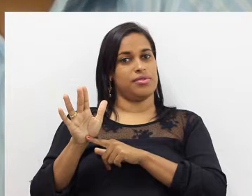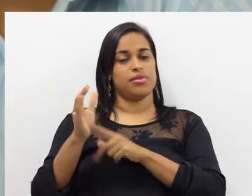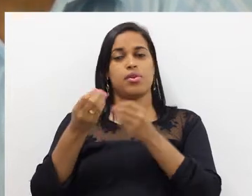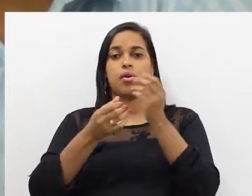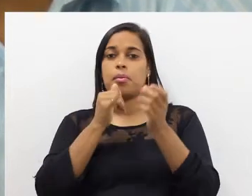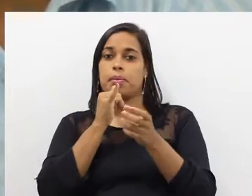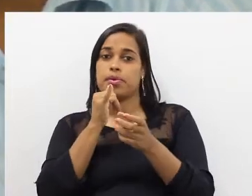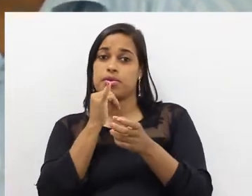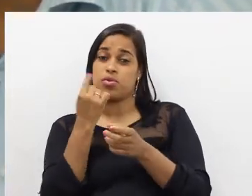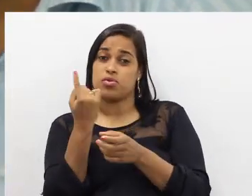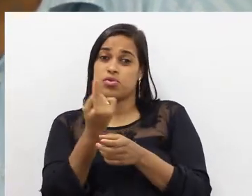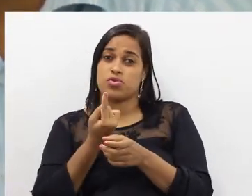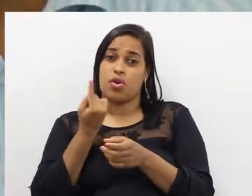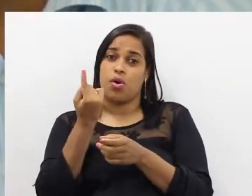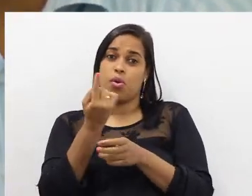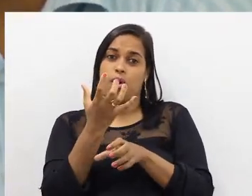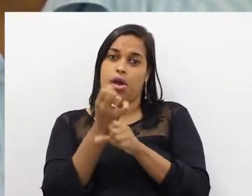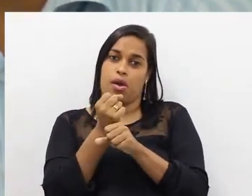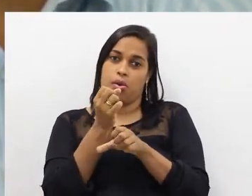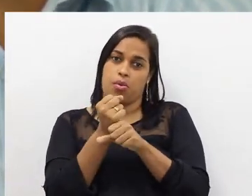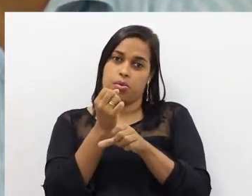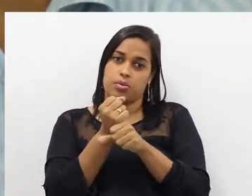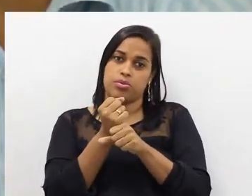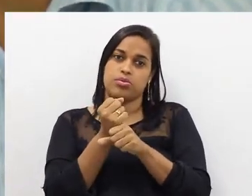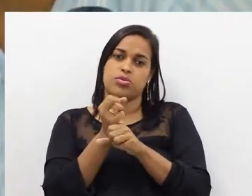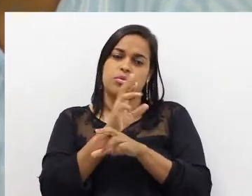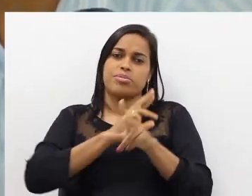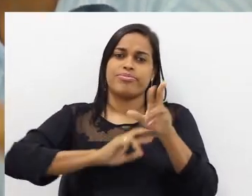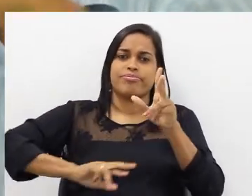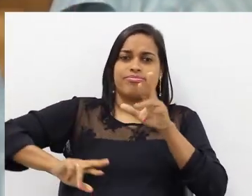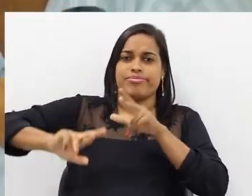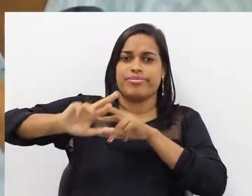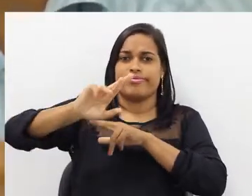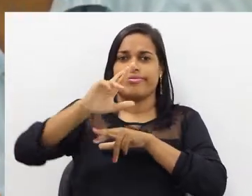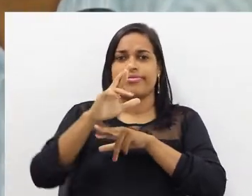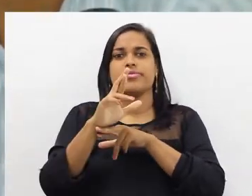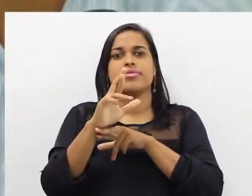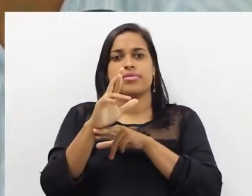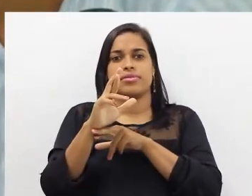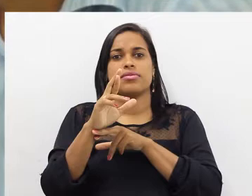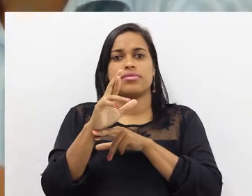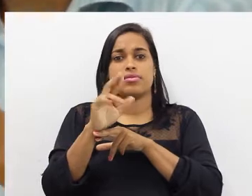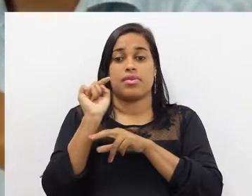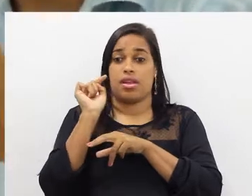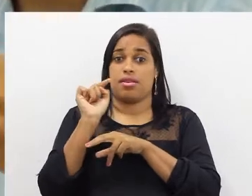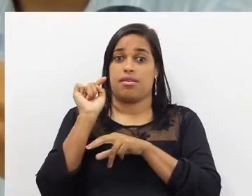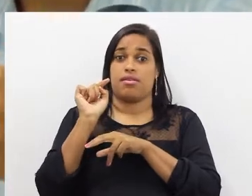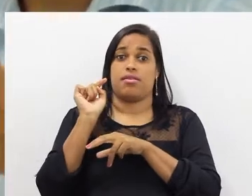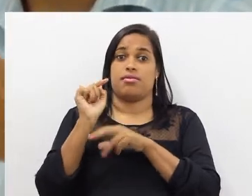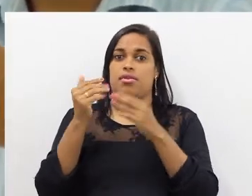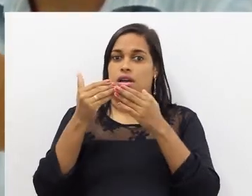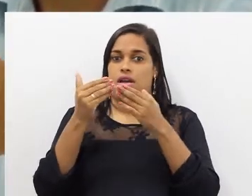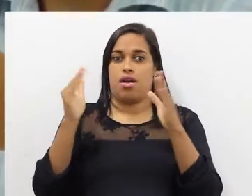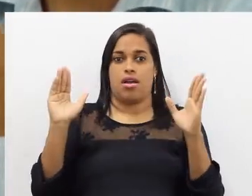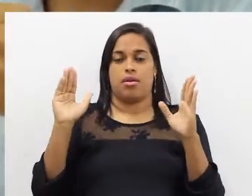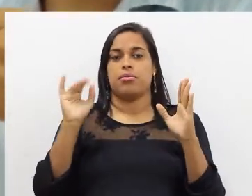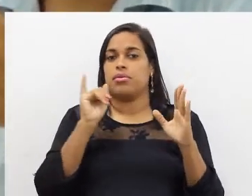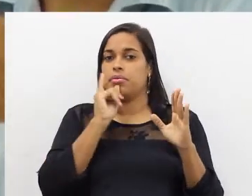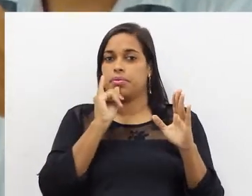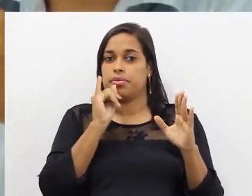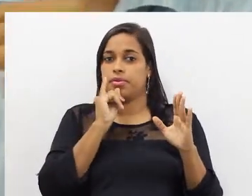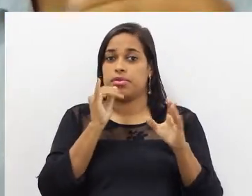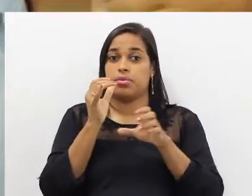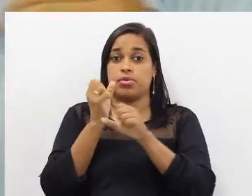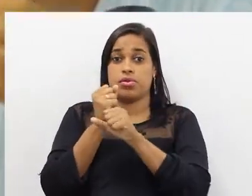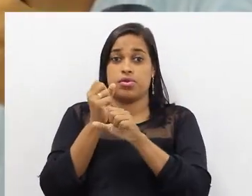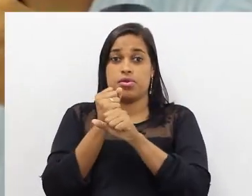um único cabo passando por diversas estações, e essas estações abrem lá o cabo